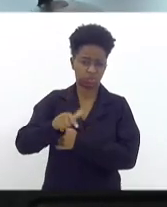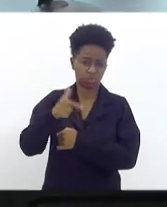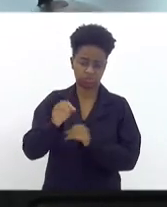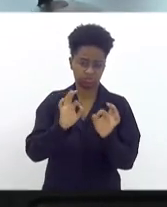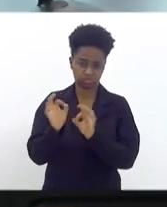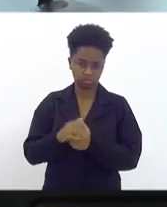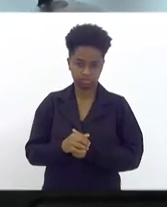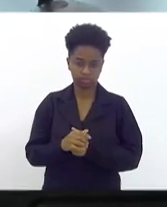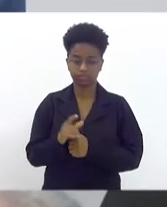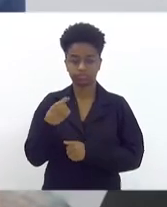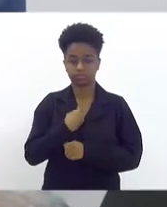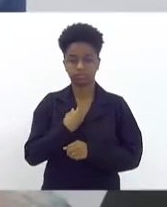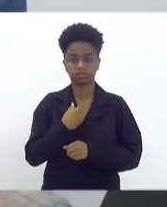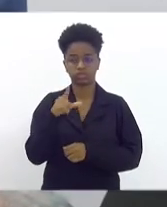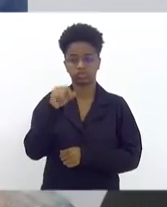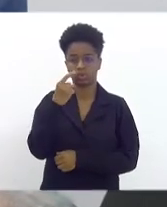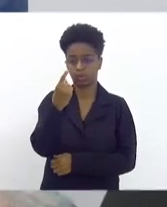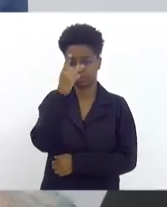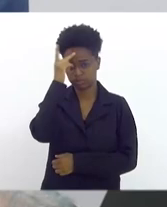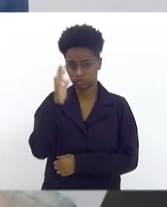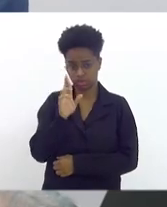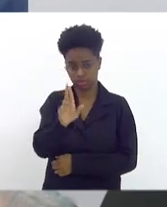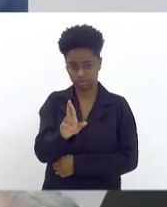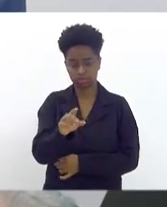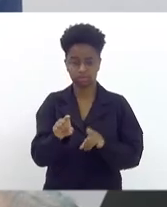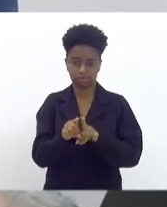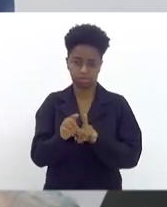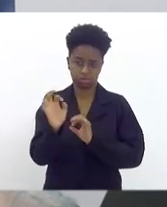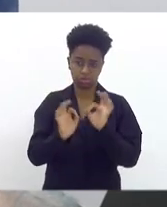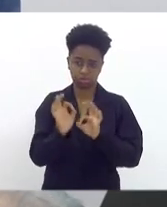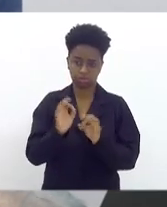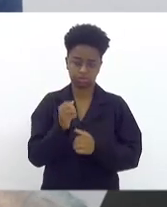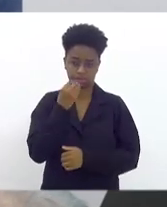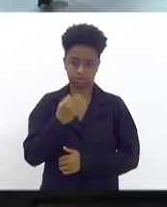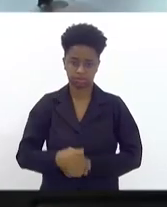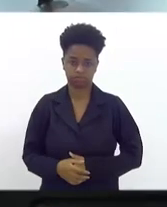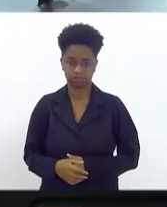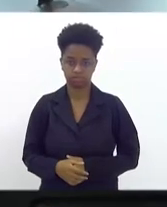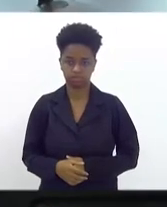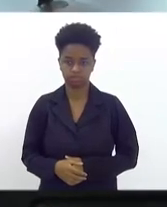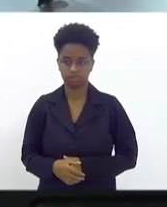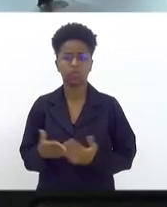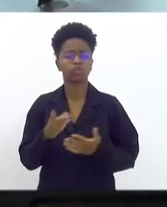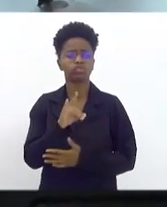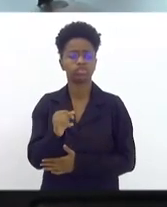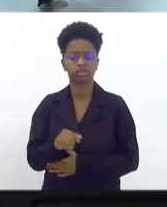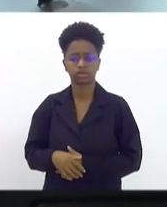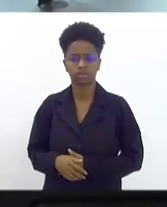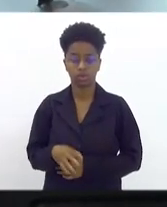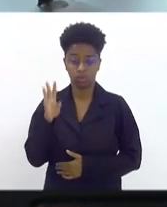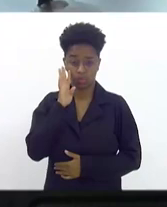gente delineia um representante para eles e também faz um negócio bacana. Você é Abramos, que é maior. Então ficou para que dia? Então ficou